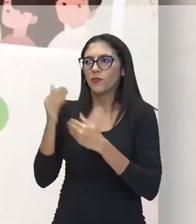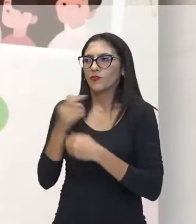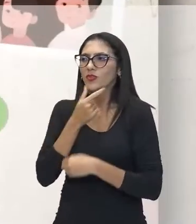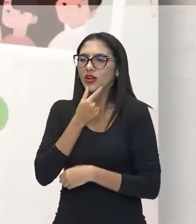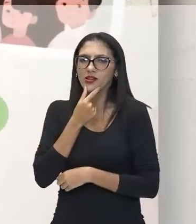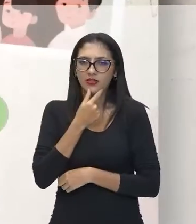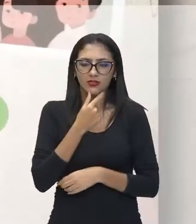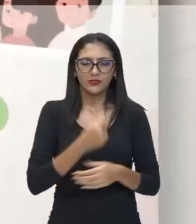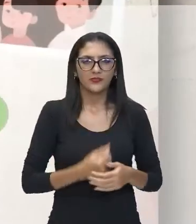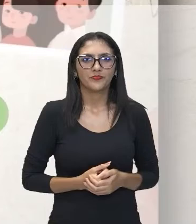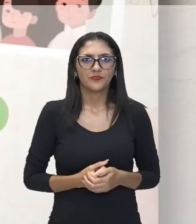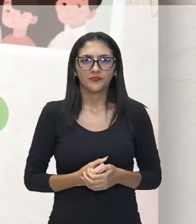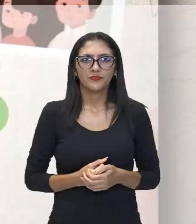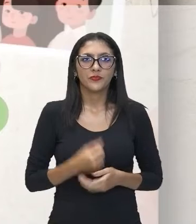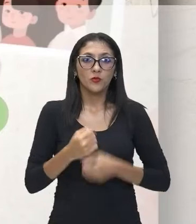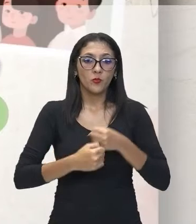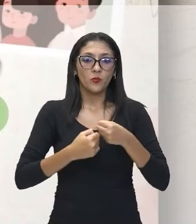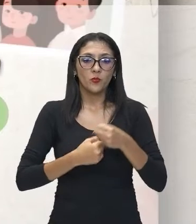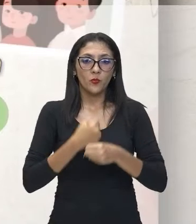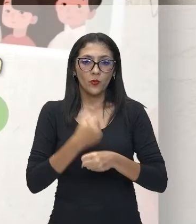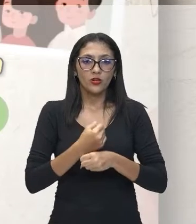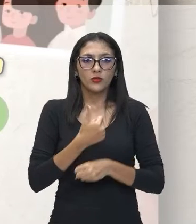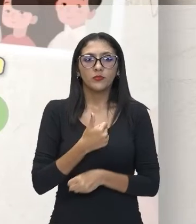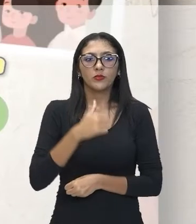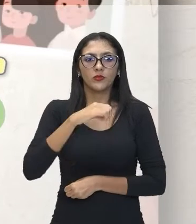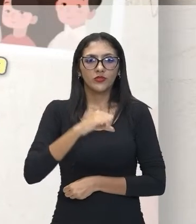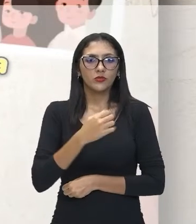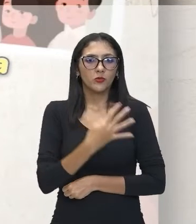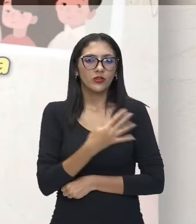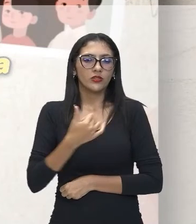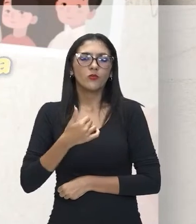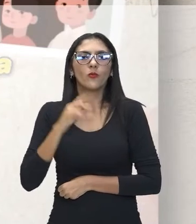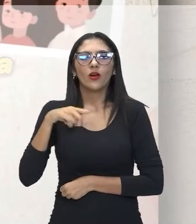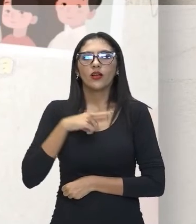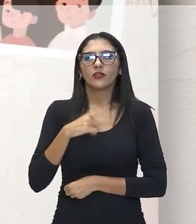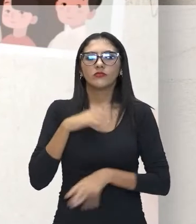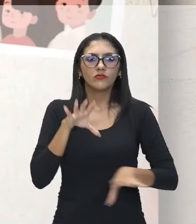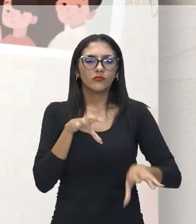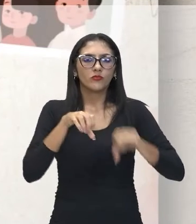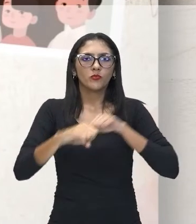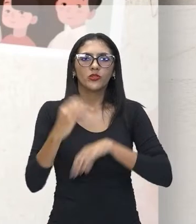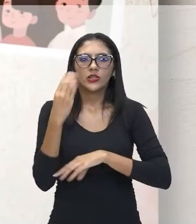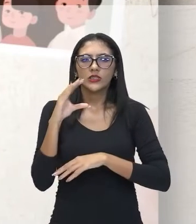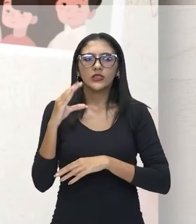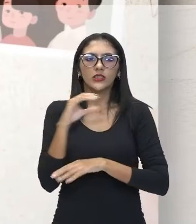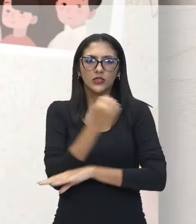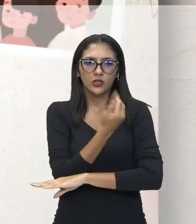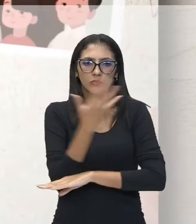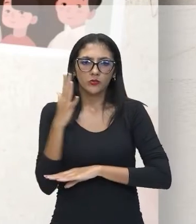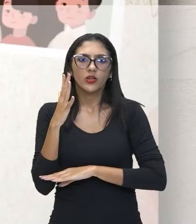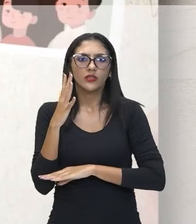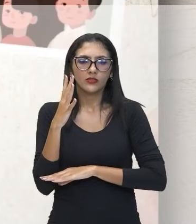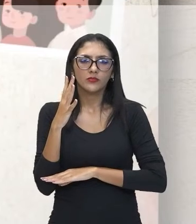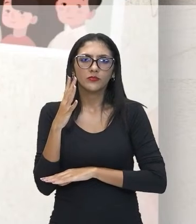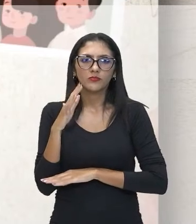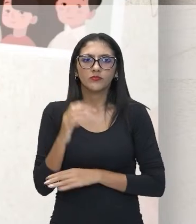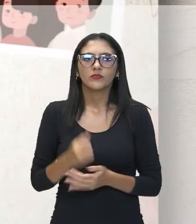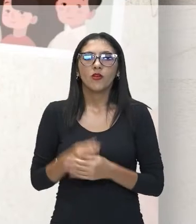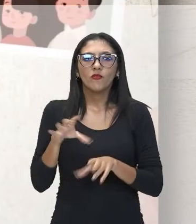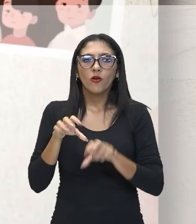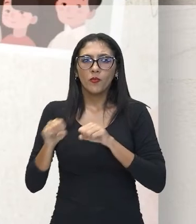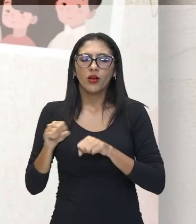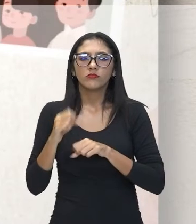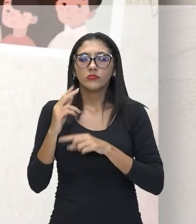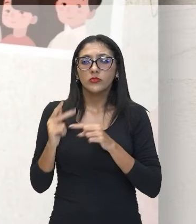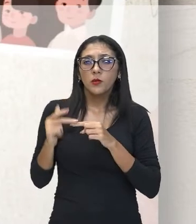Em 1941, formou-se em Ciências da Natureza pelo Newman College e 4 anos